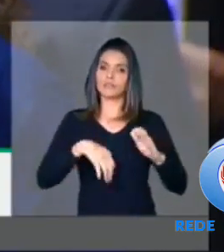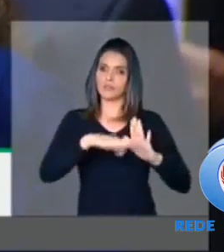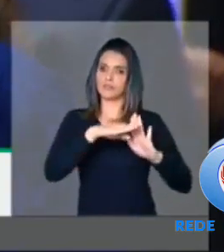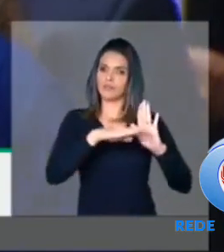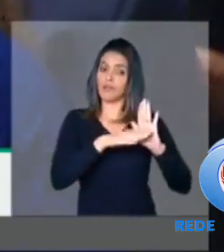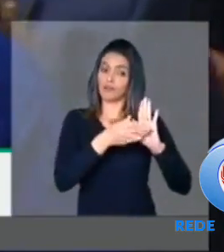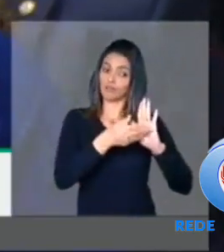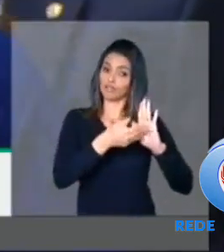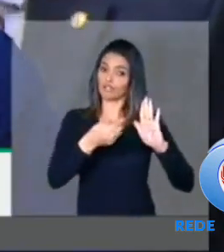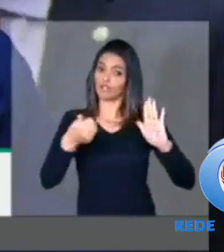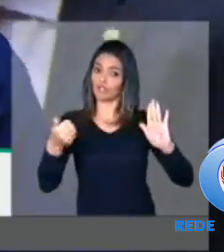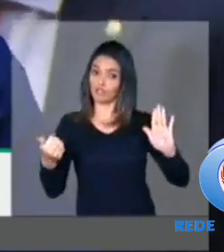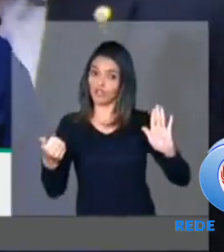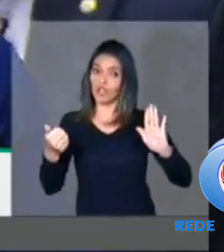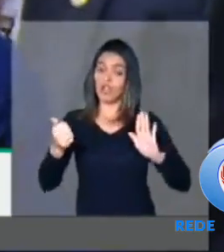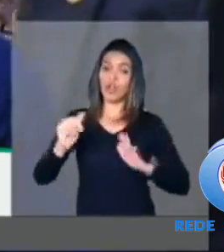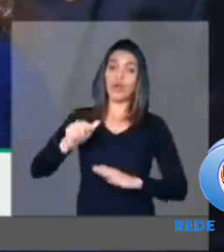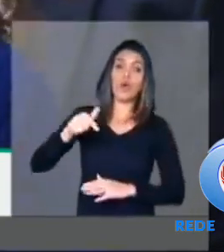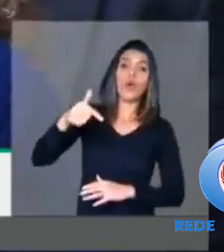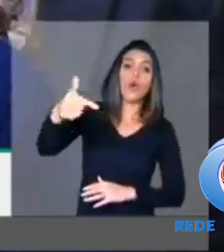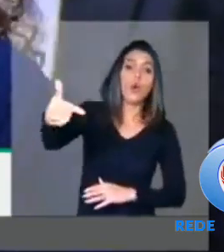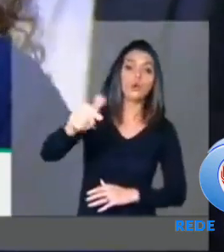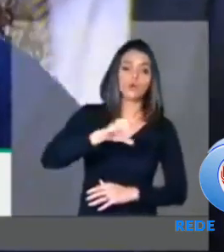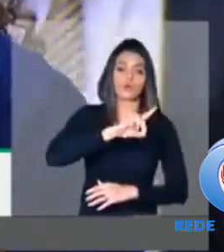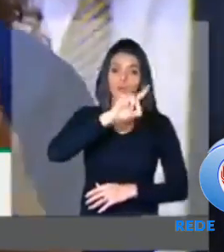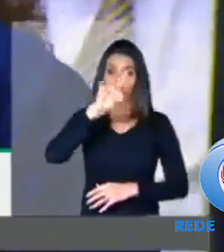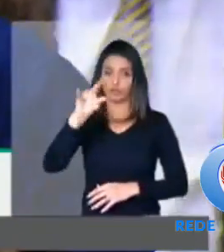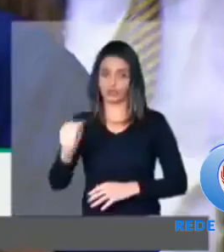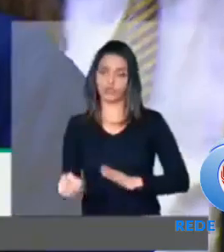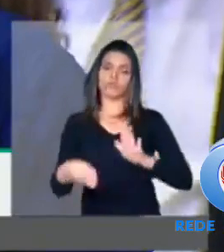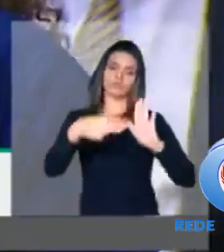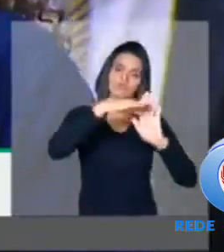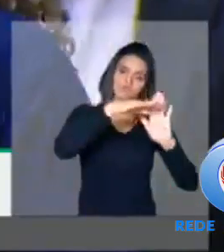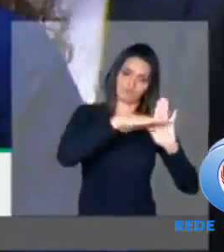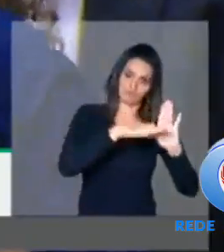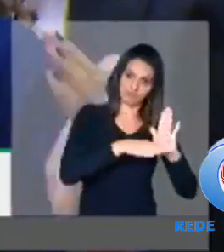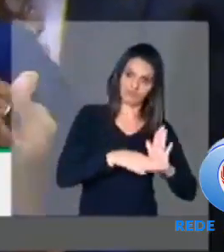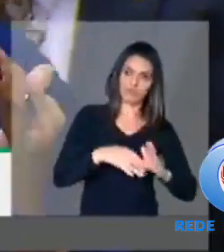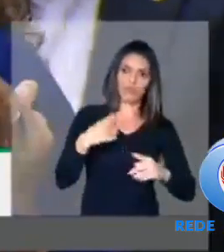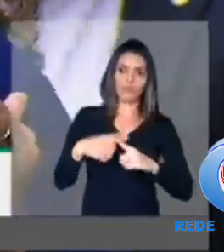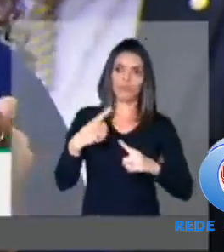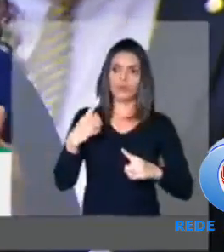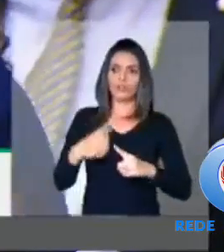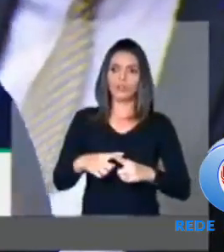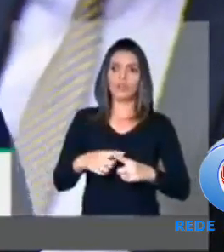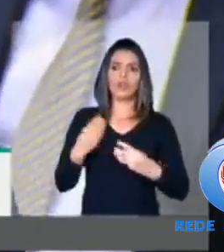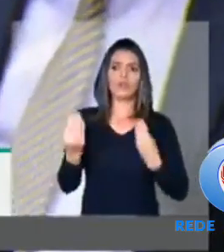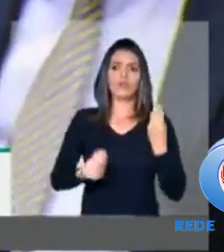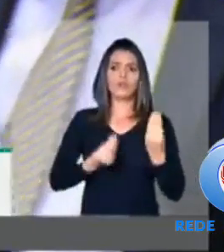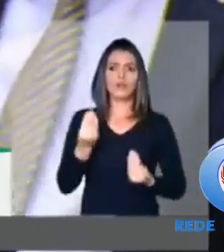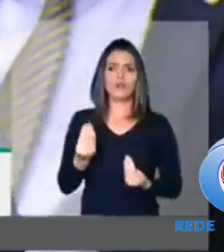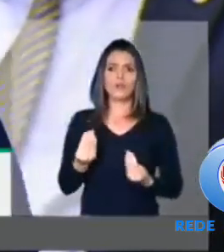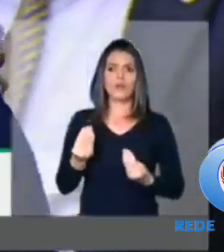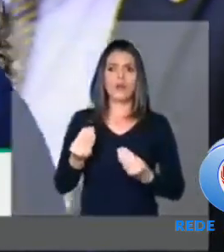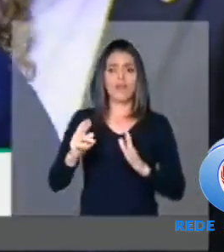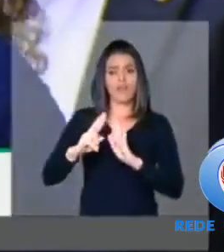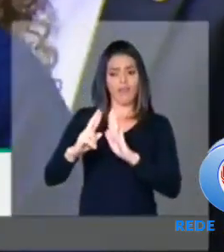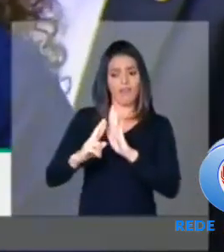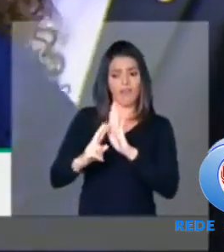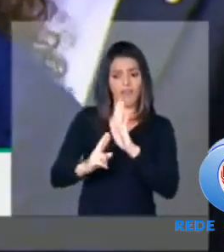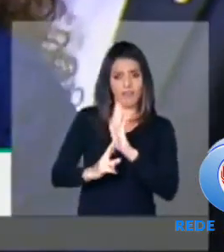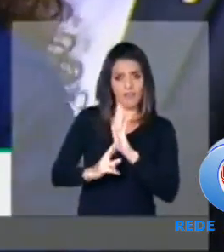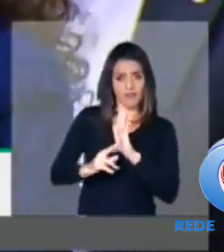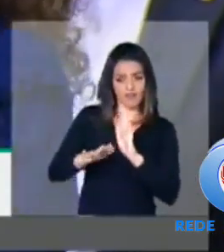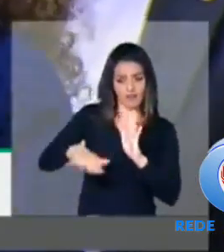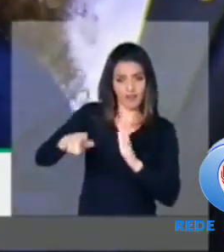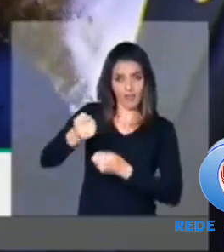e ser reapresentada num outro contexto, numa outra forma. Há uma anulação total do Estado na regulação econômica, há